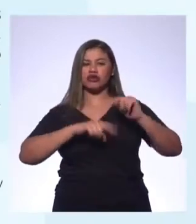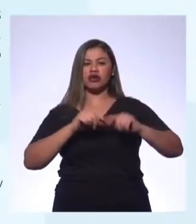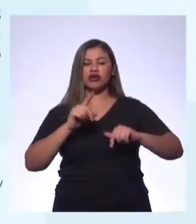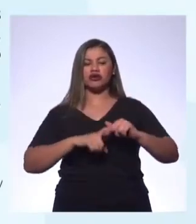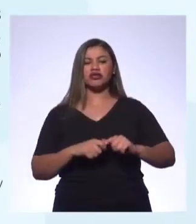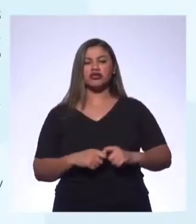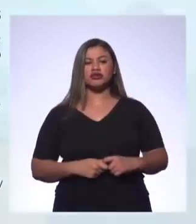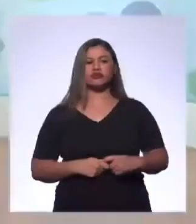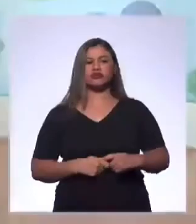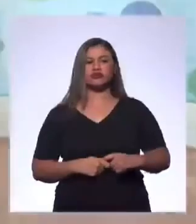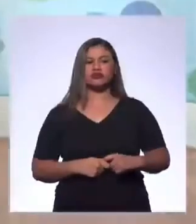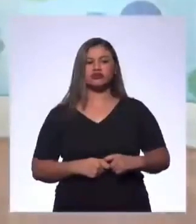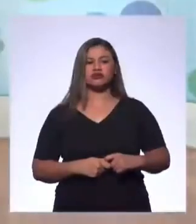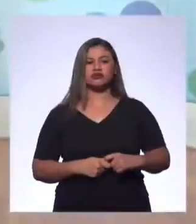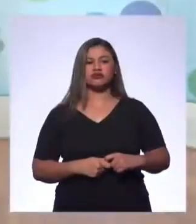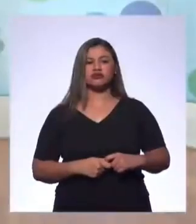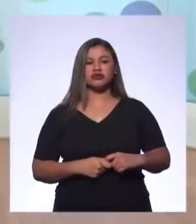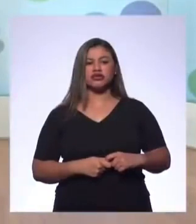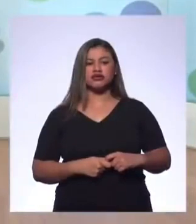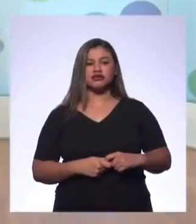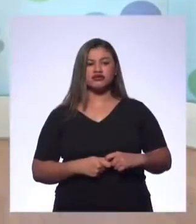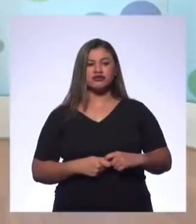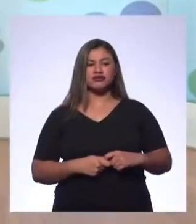objetos. Próximo.